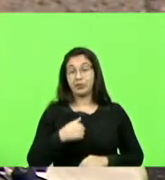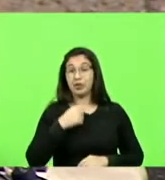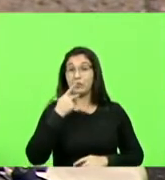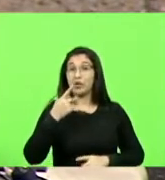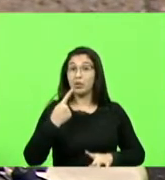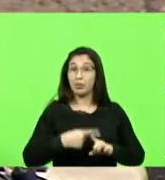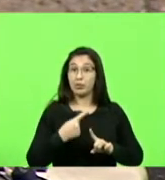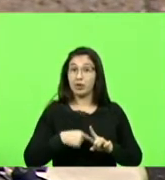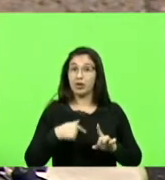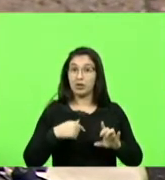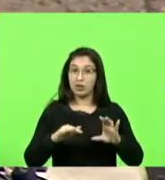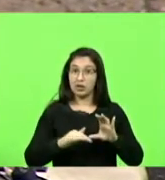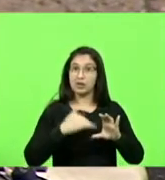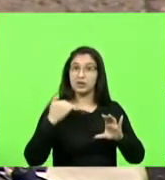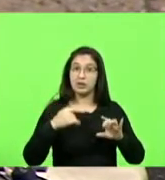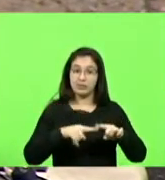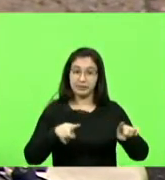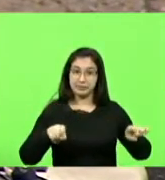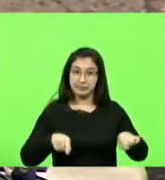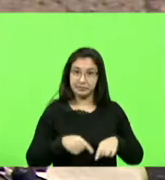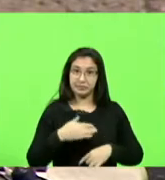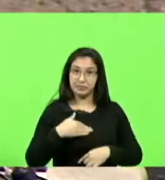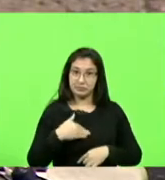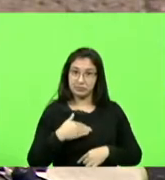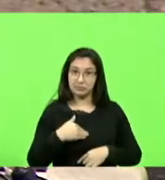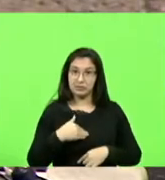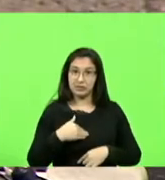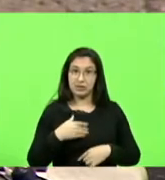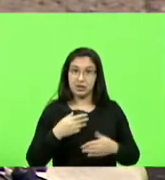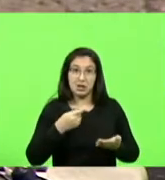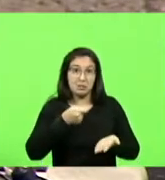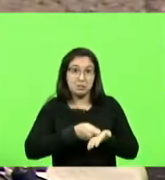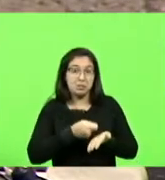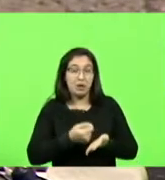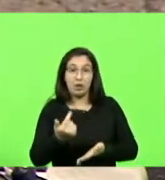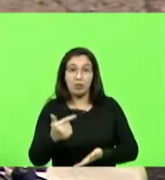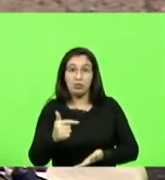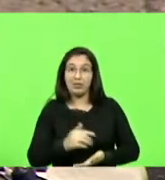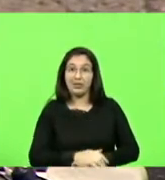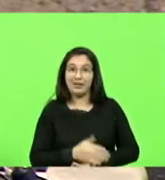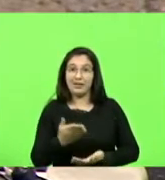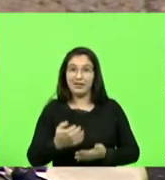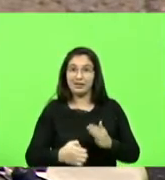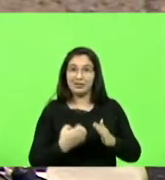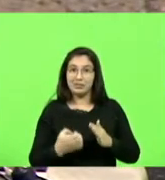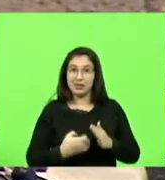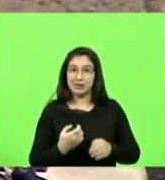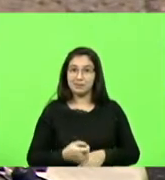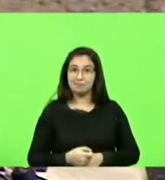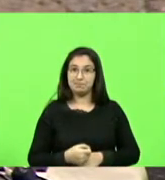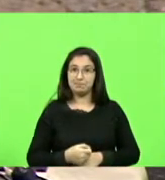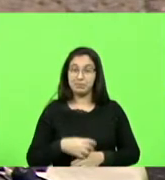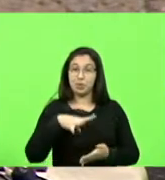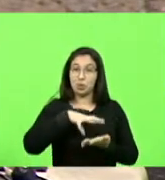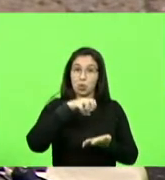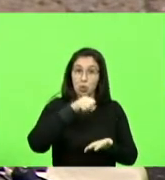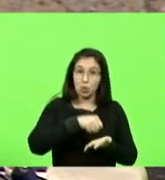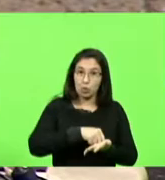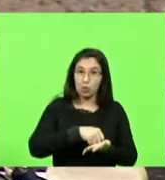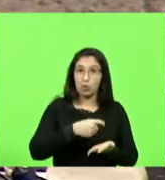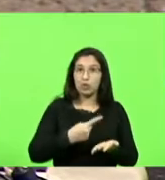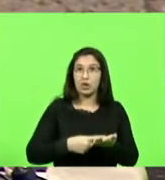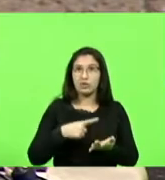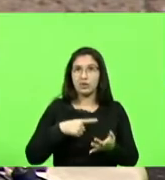eu recebi eles em meu gabinete, eles falaram que não havia essa obrigatoriedade. Depois, atrás do contrato, acho que temos a imagem